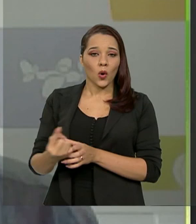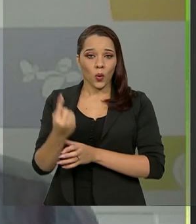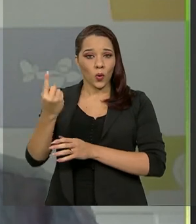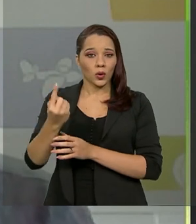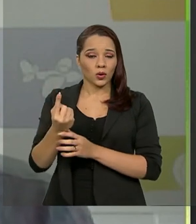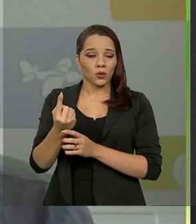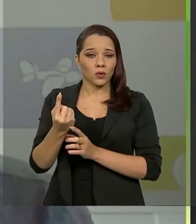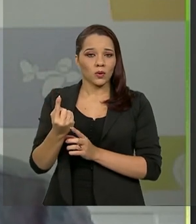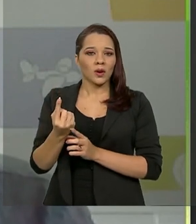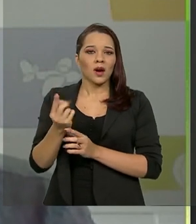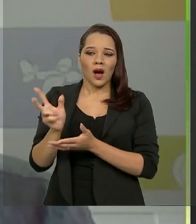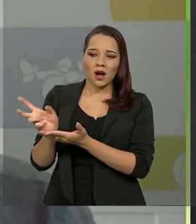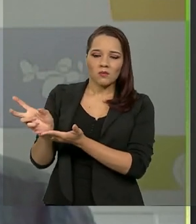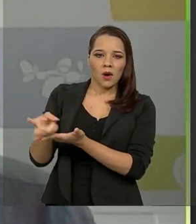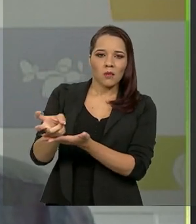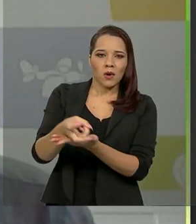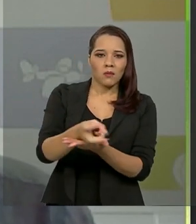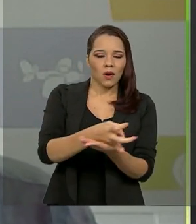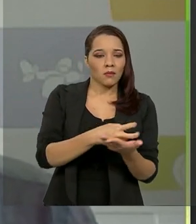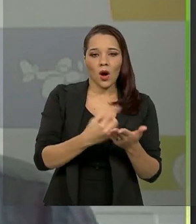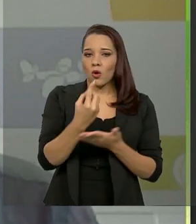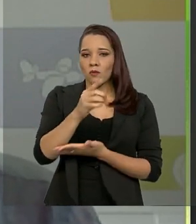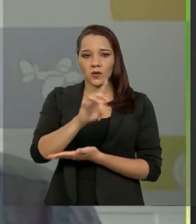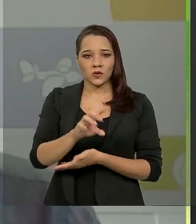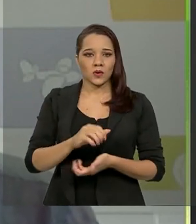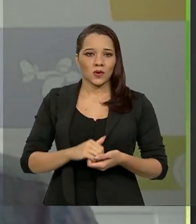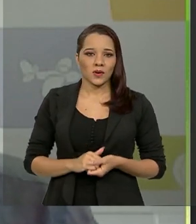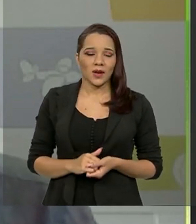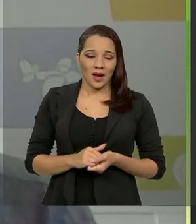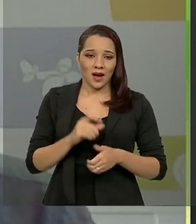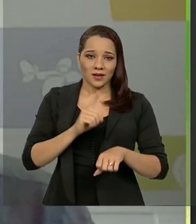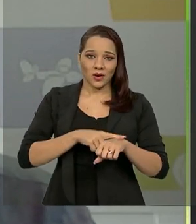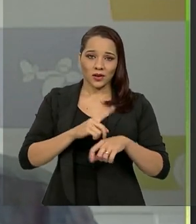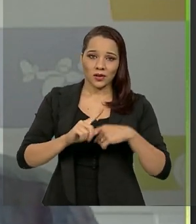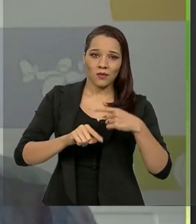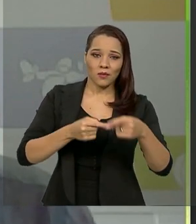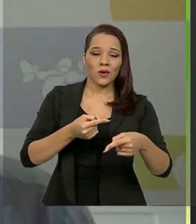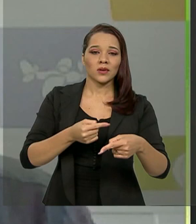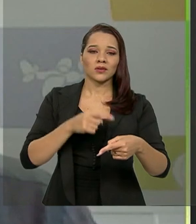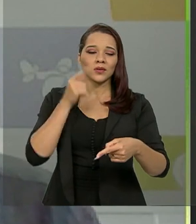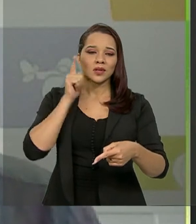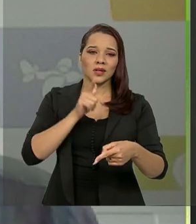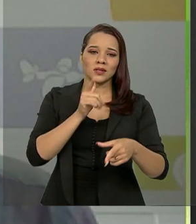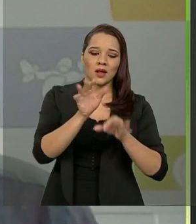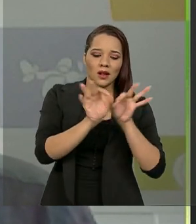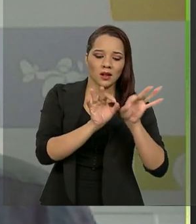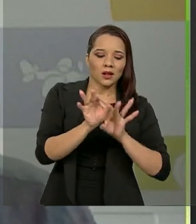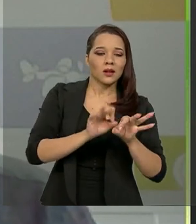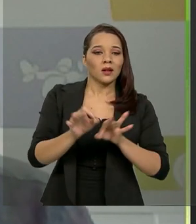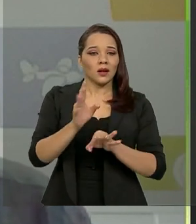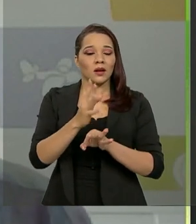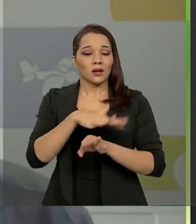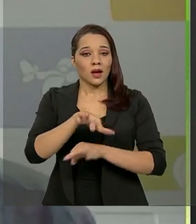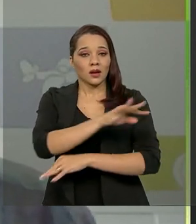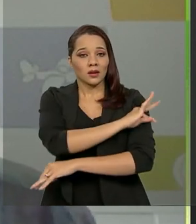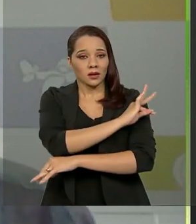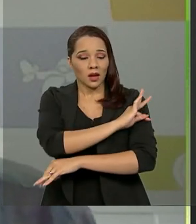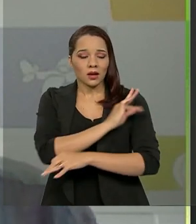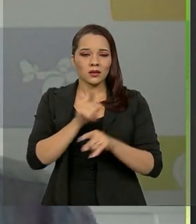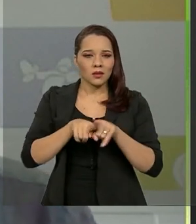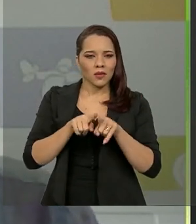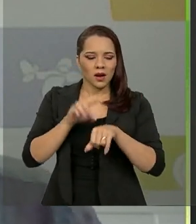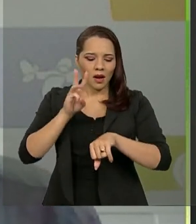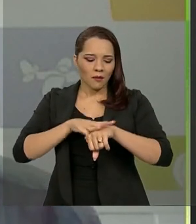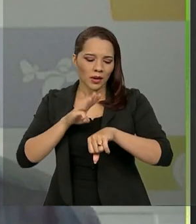ampla, a arrecadação seria uma só e, num momento posterior, a gente trabalharia tecnicamente e